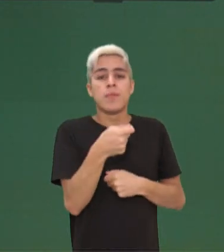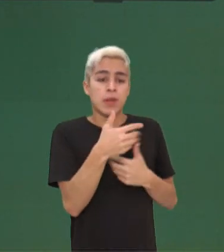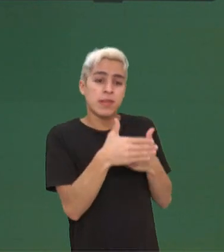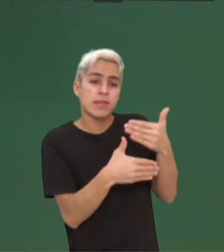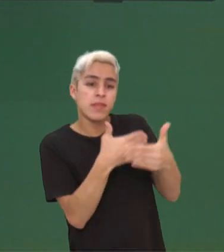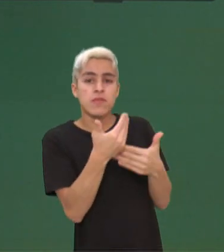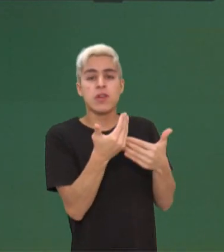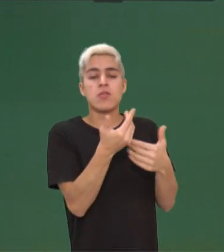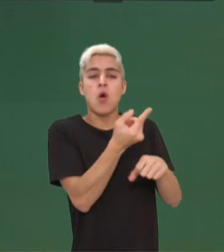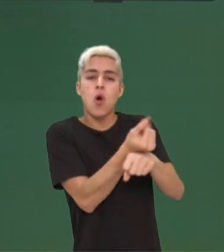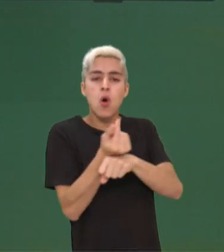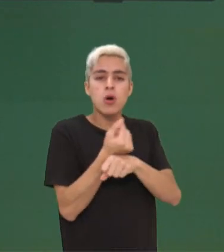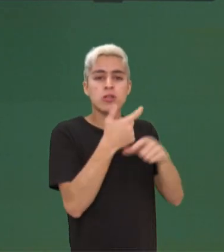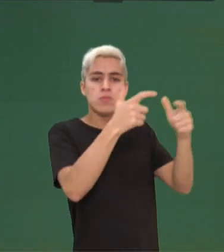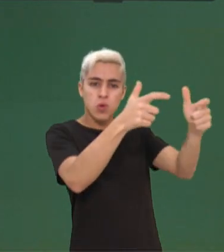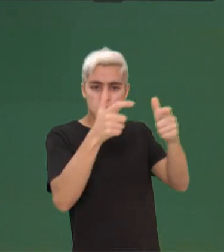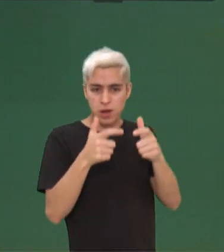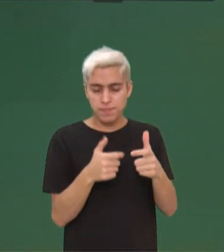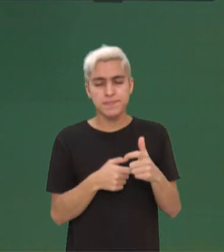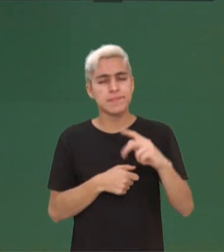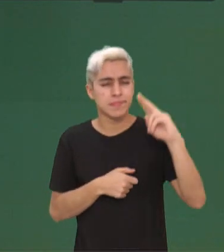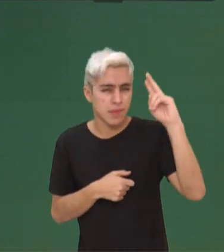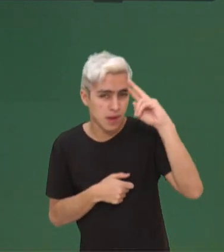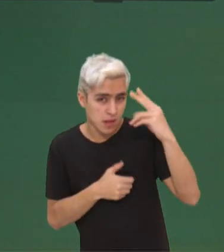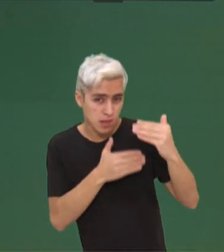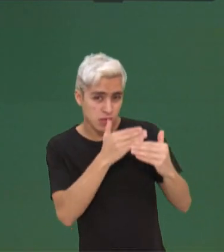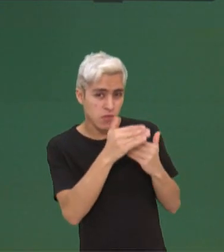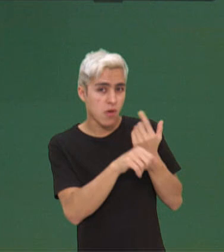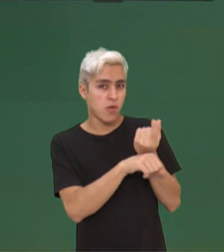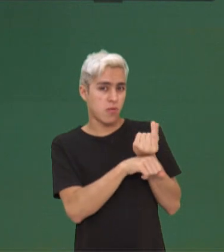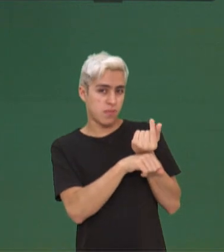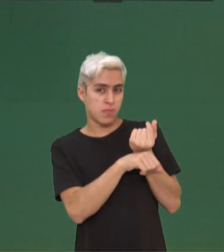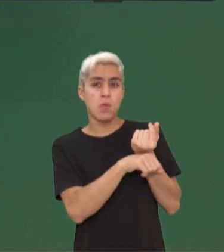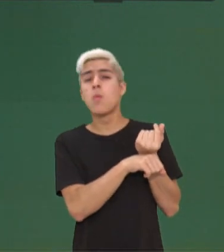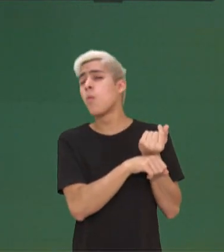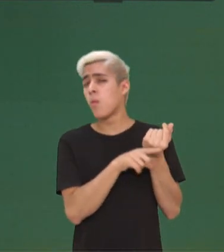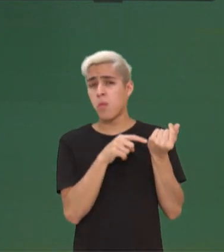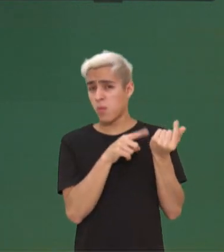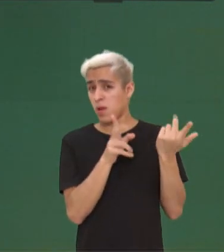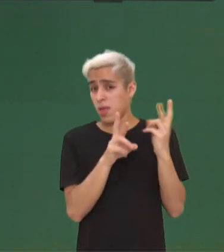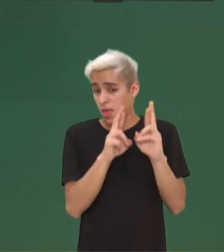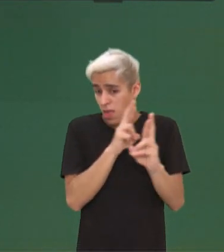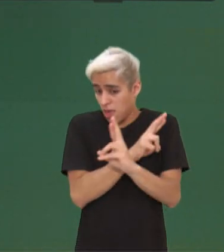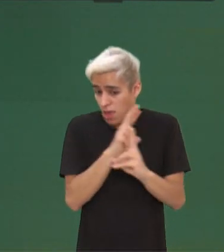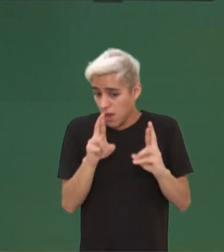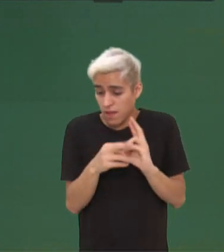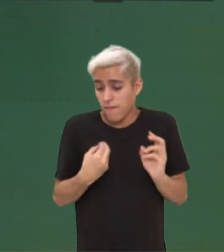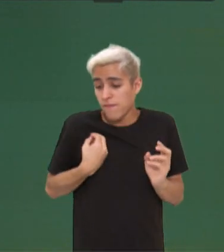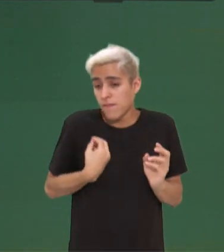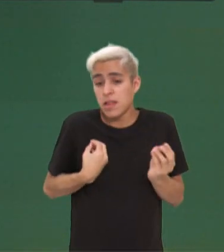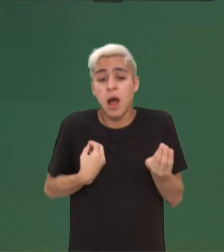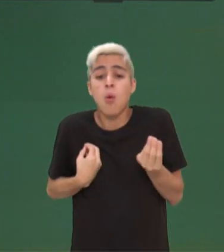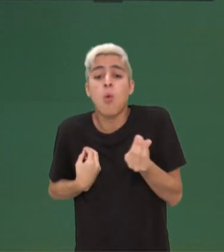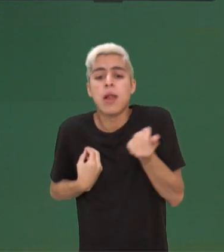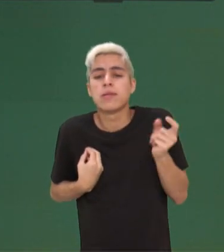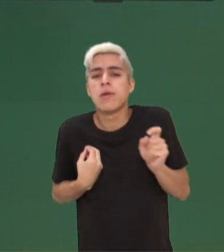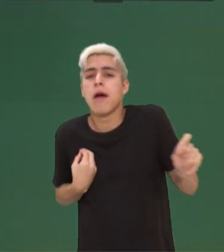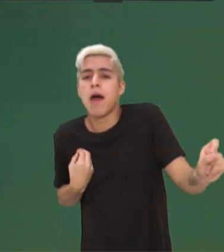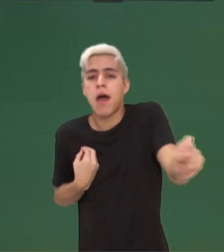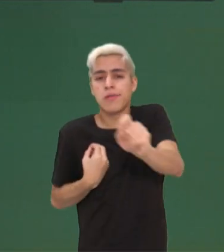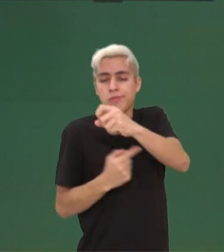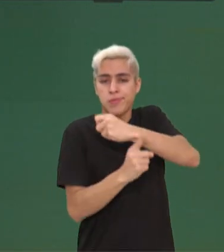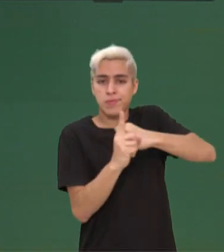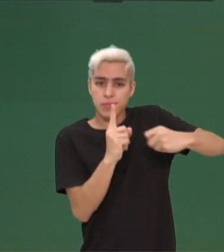desenvolvimento econômico dos lugares. Lembrando que desenvolvimento econômico tem a ver com a qualidade de vida da população.